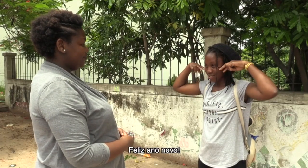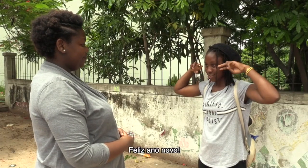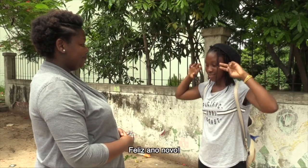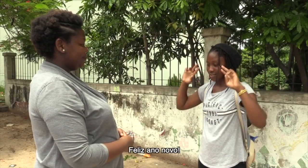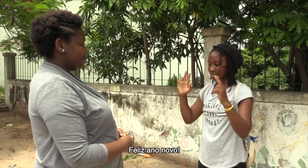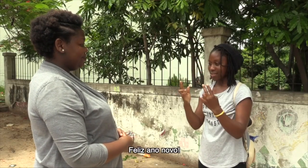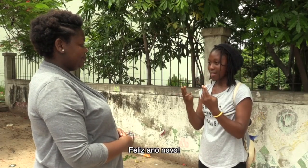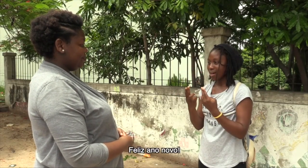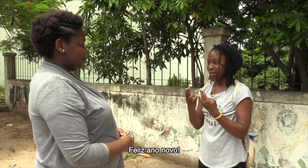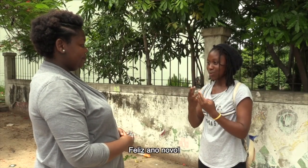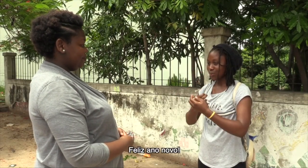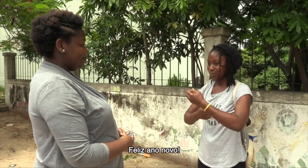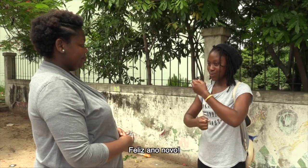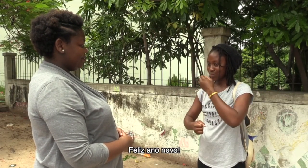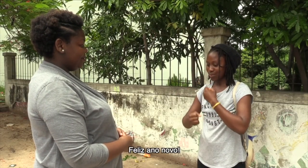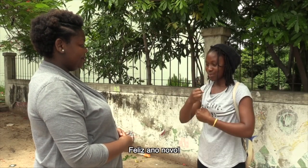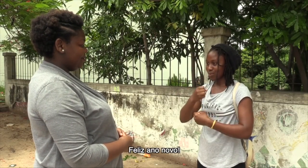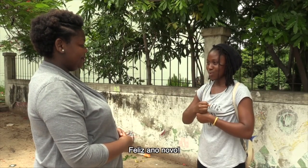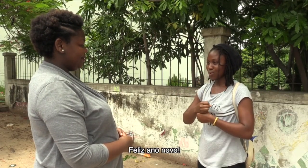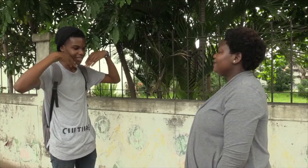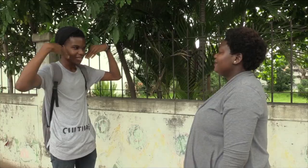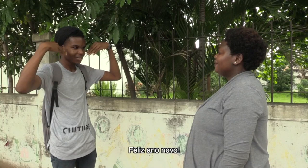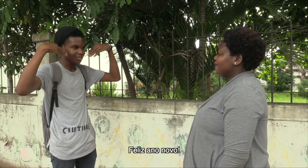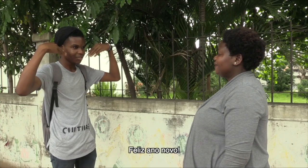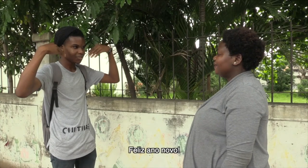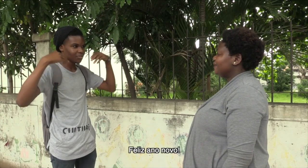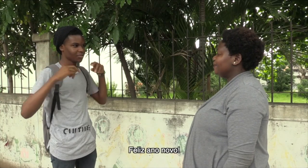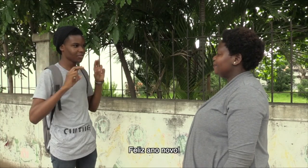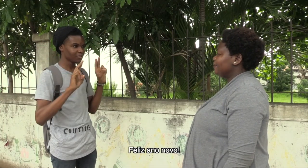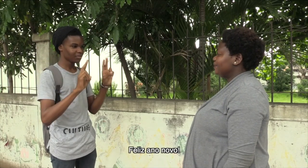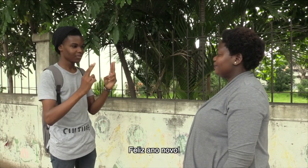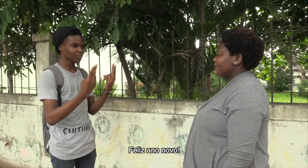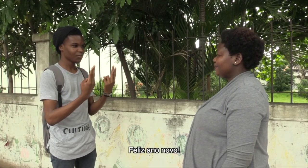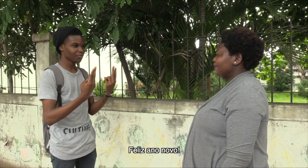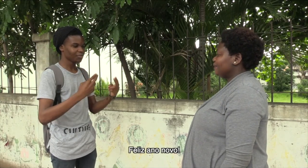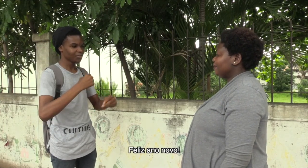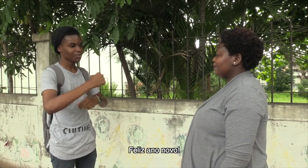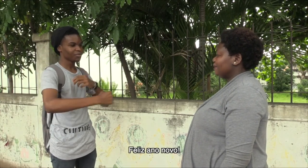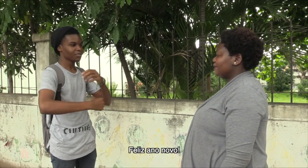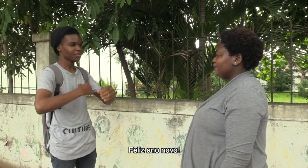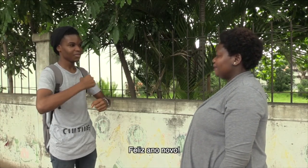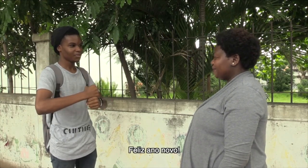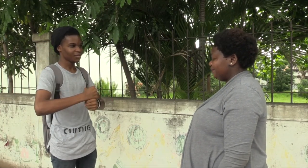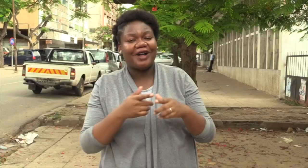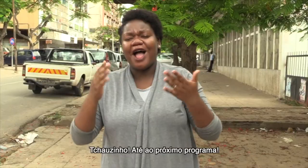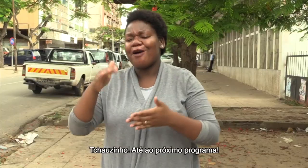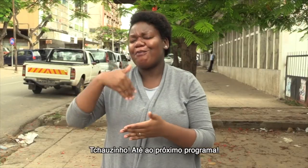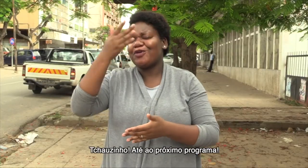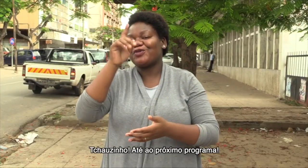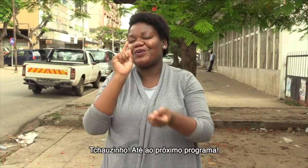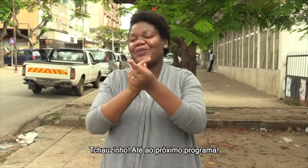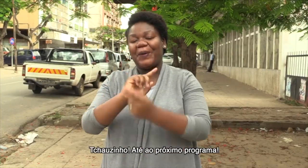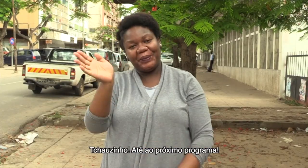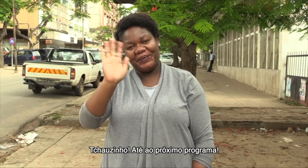Feliz Ano Novo. Feliz Ano Novo.